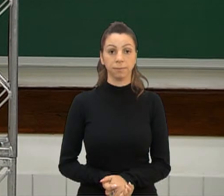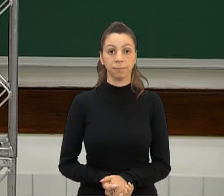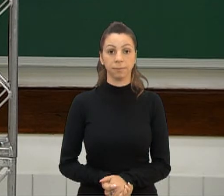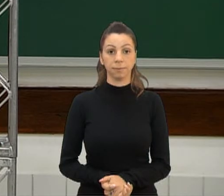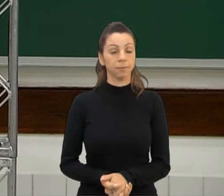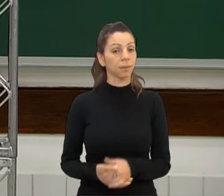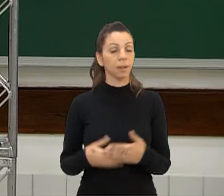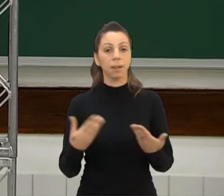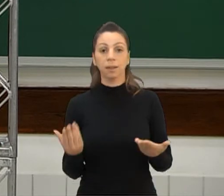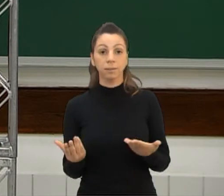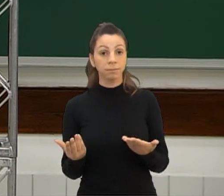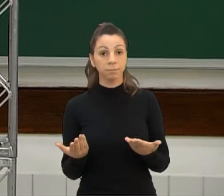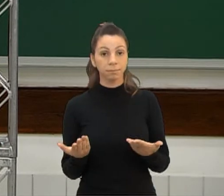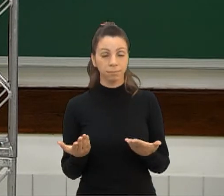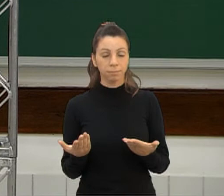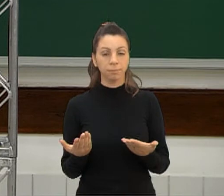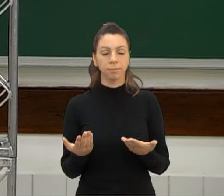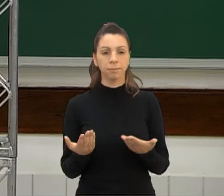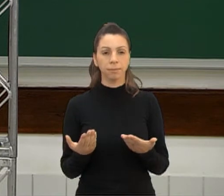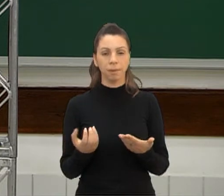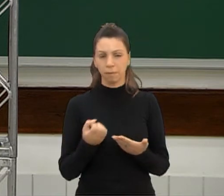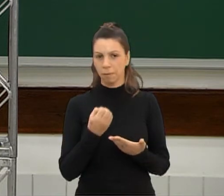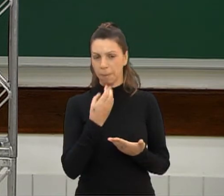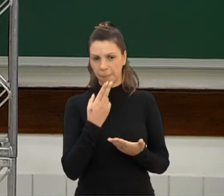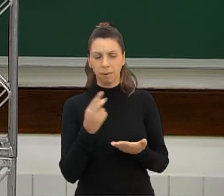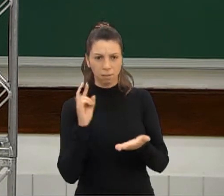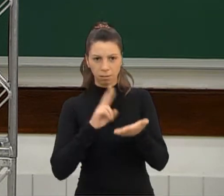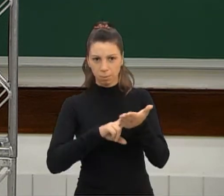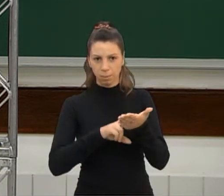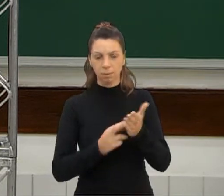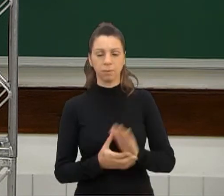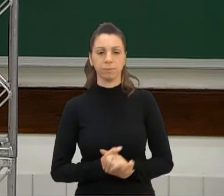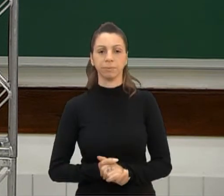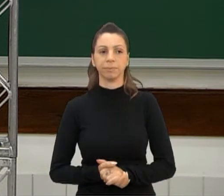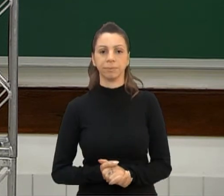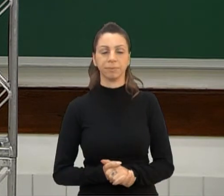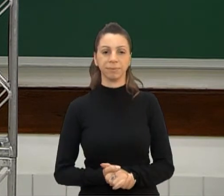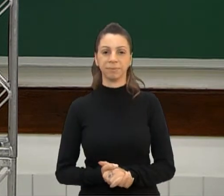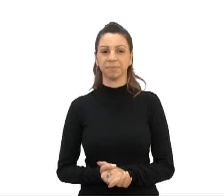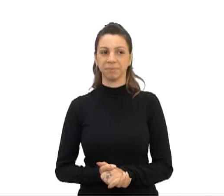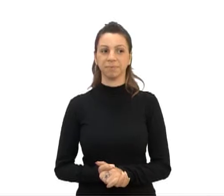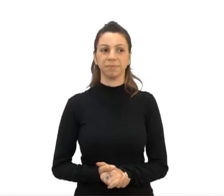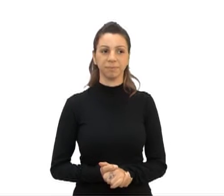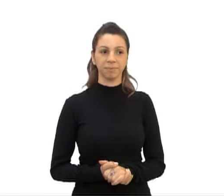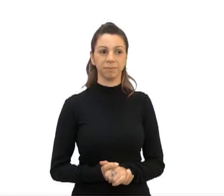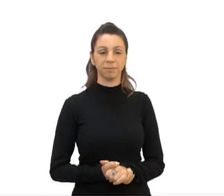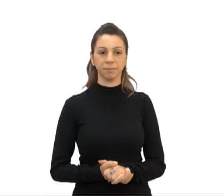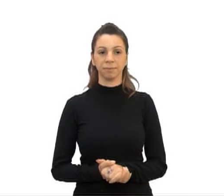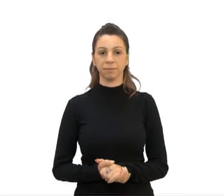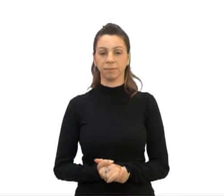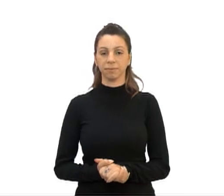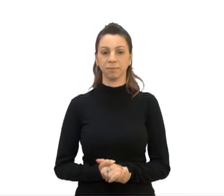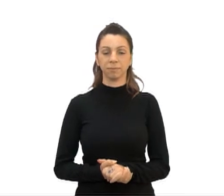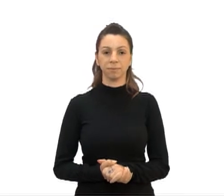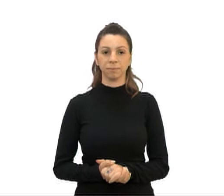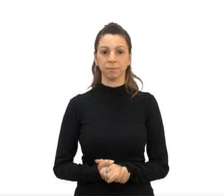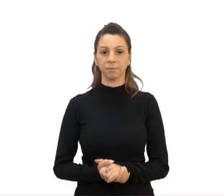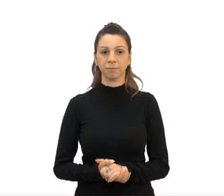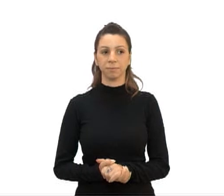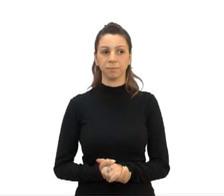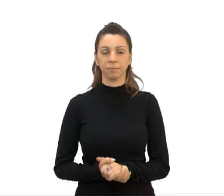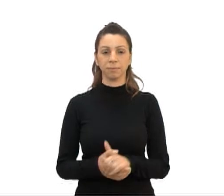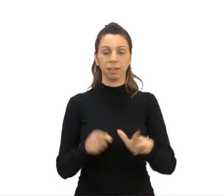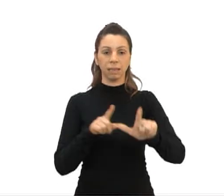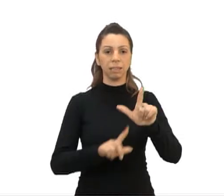E aí, como foi? Espero que bem. A ver, olha só. Quando vamos a conhecer